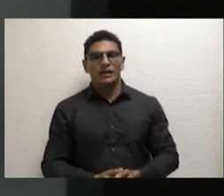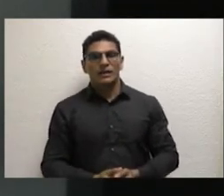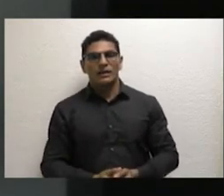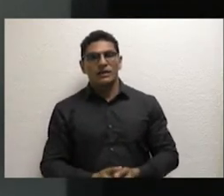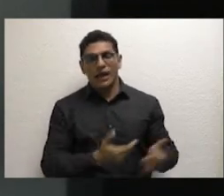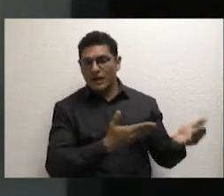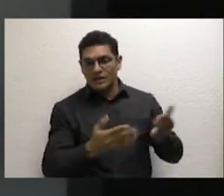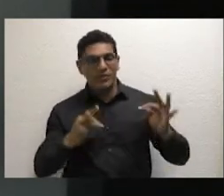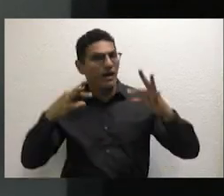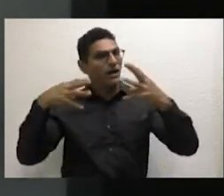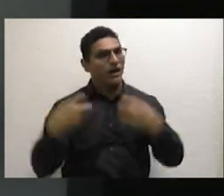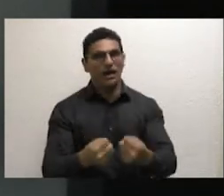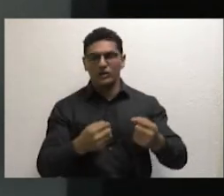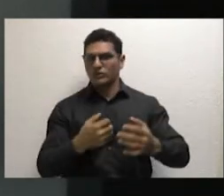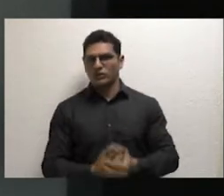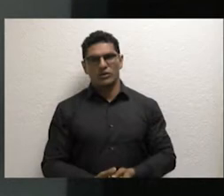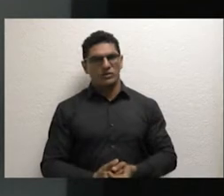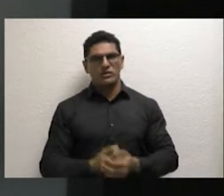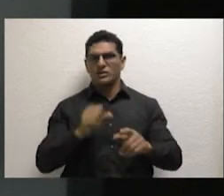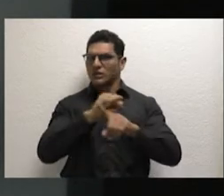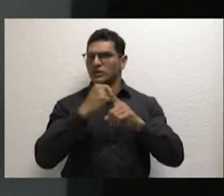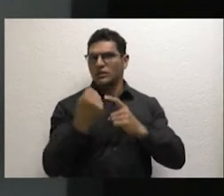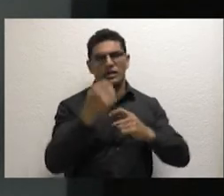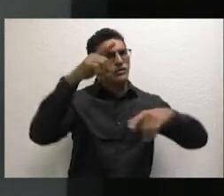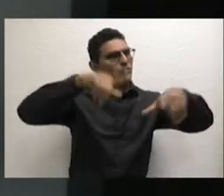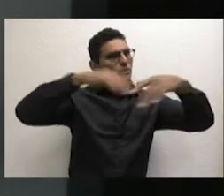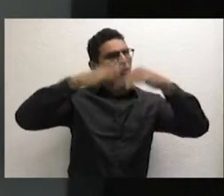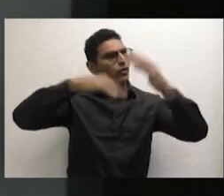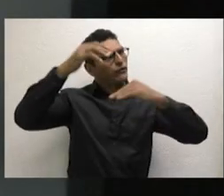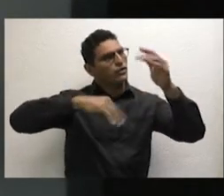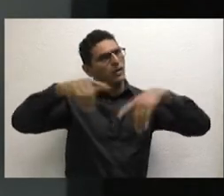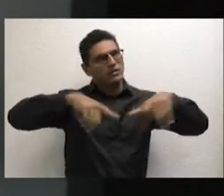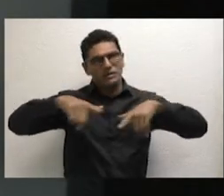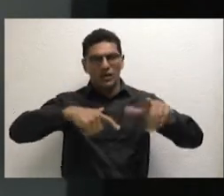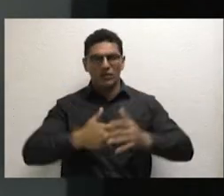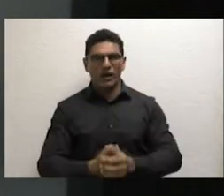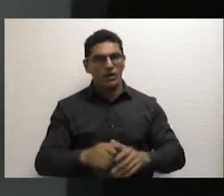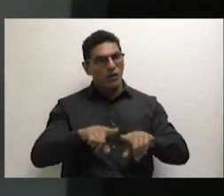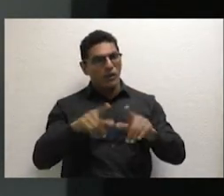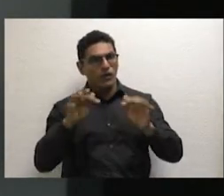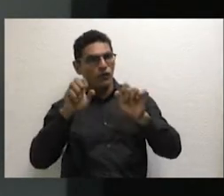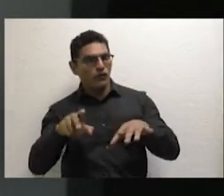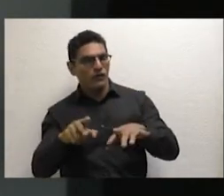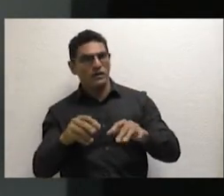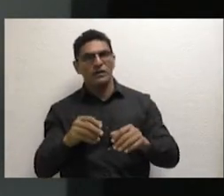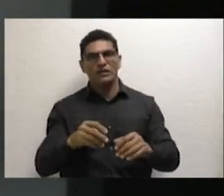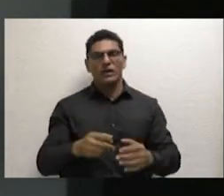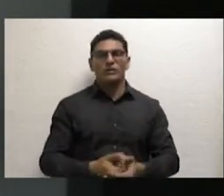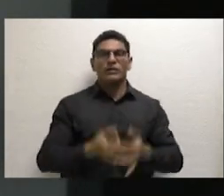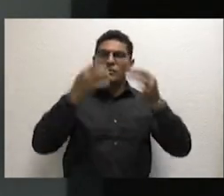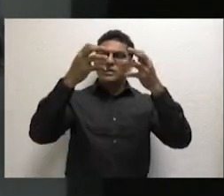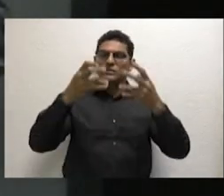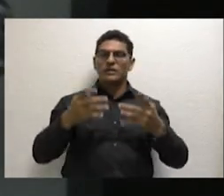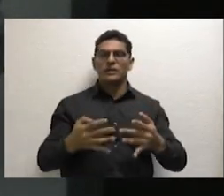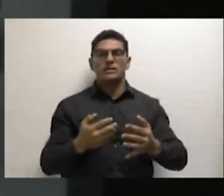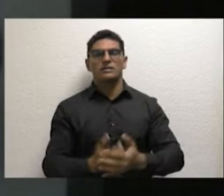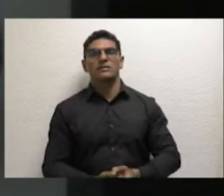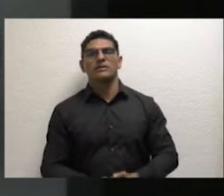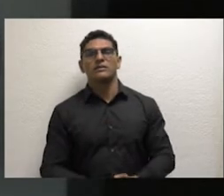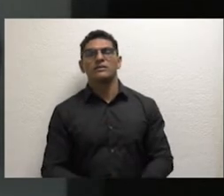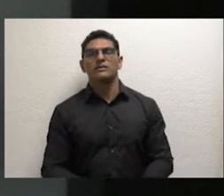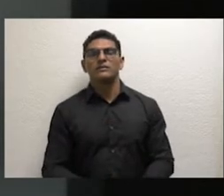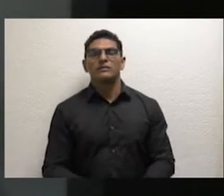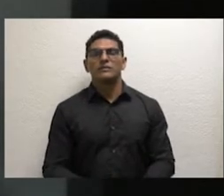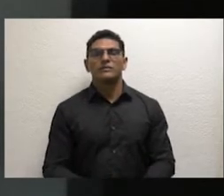deputado Fausto as demandas das categorias mas fica ao final da minha frase da minha fala melhor